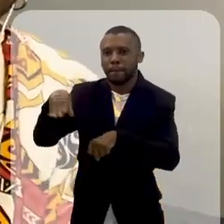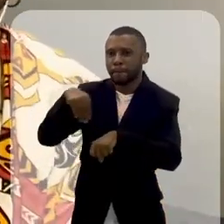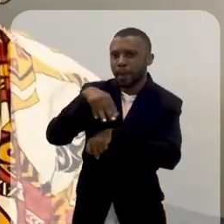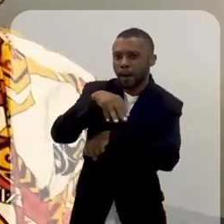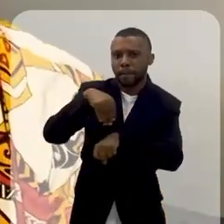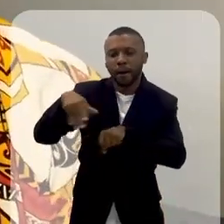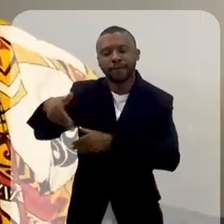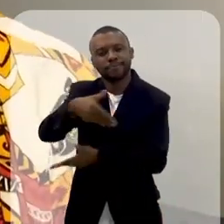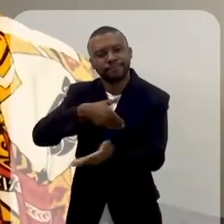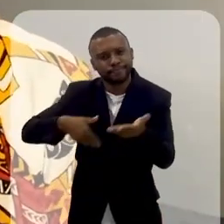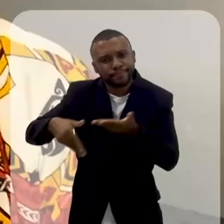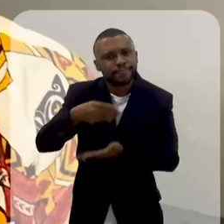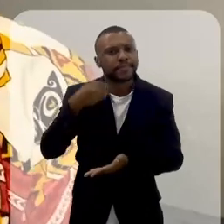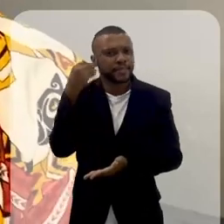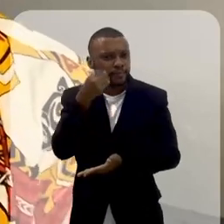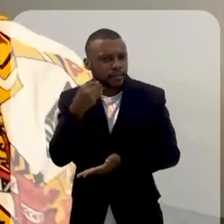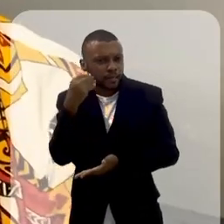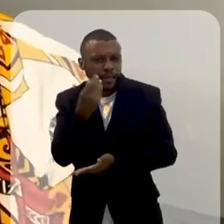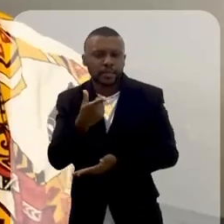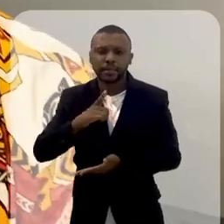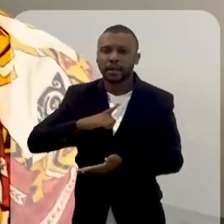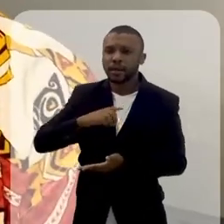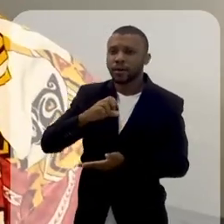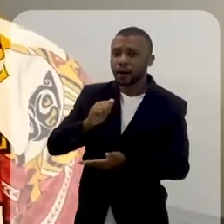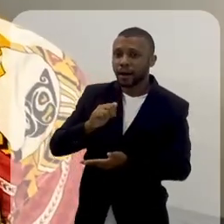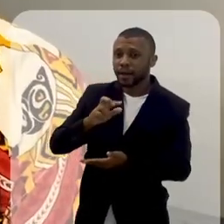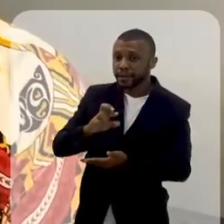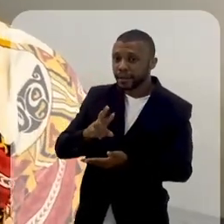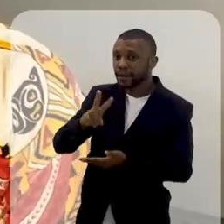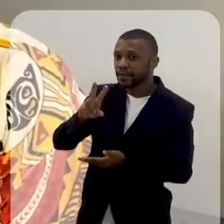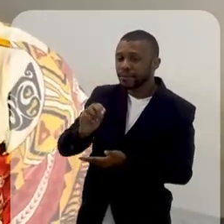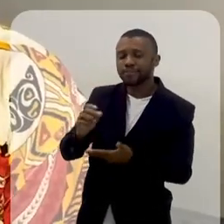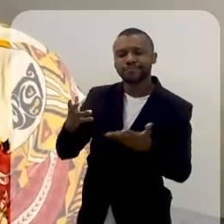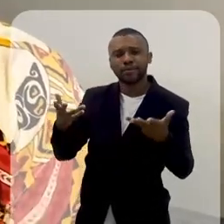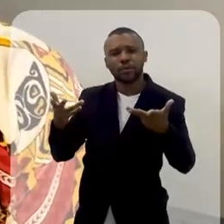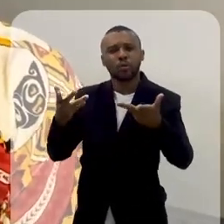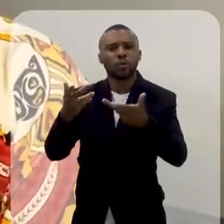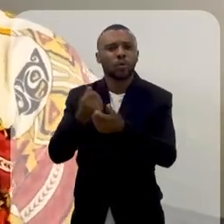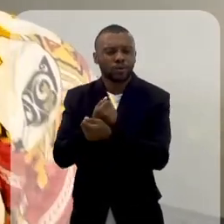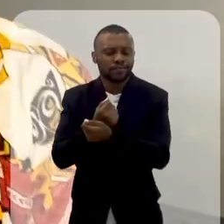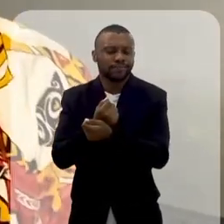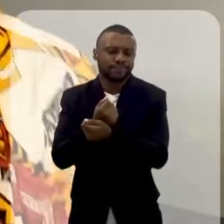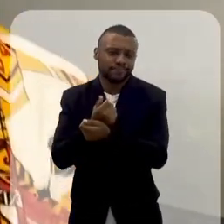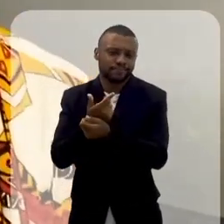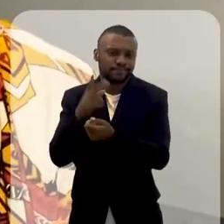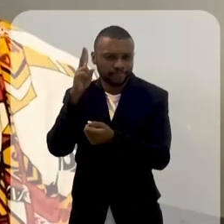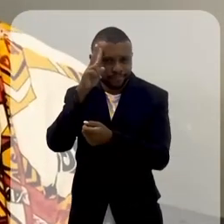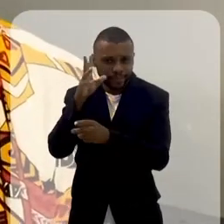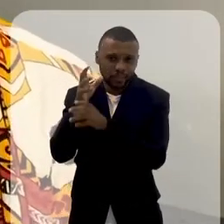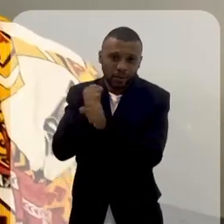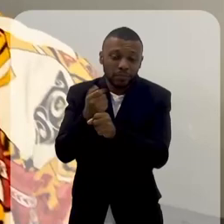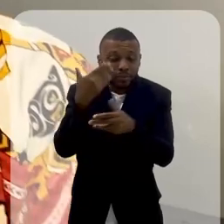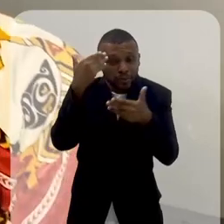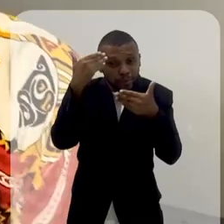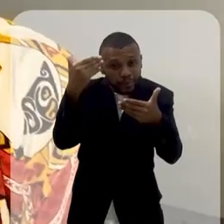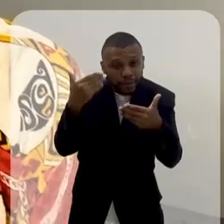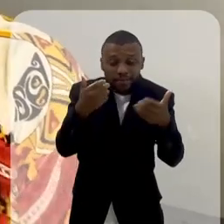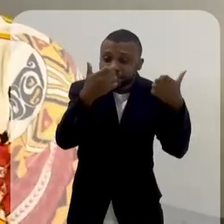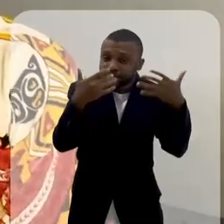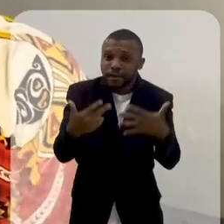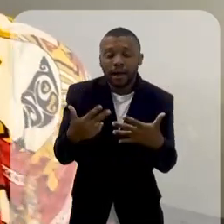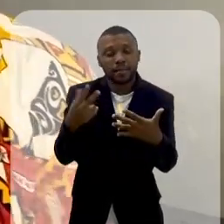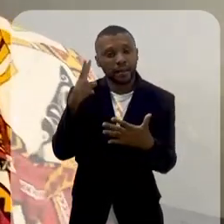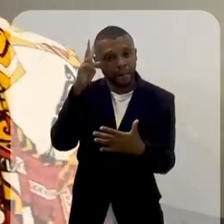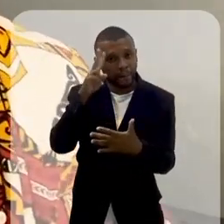plataforma maravilhosa de compartilhamento de vivências, de experiências e um acervo tão importante historicamente. Obrigado por